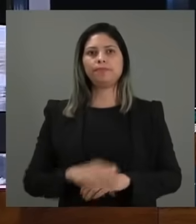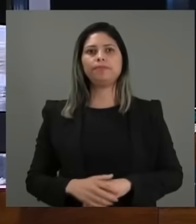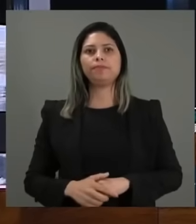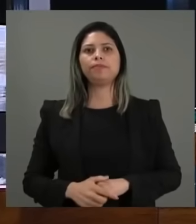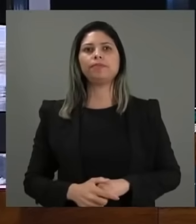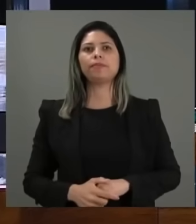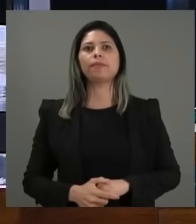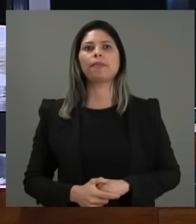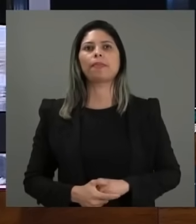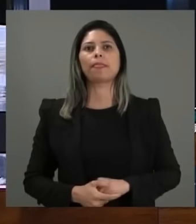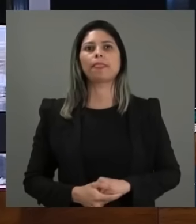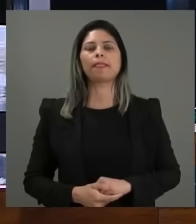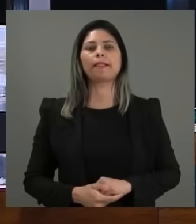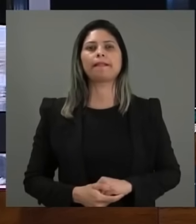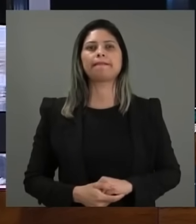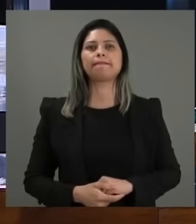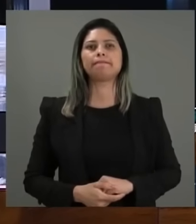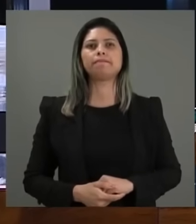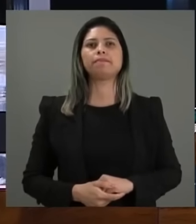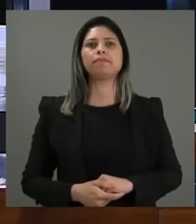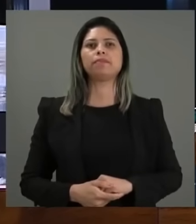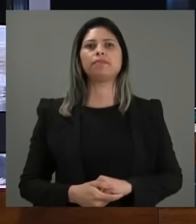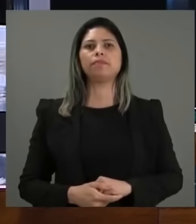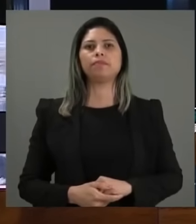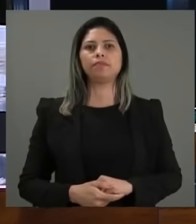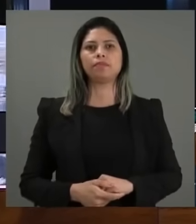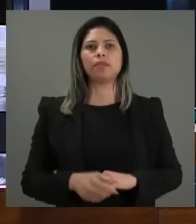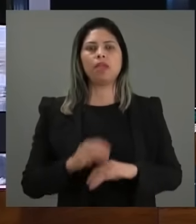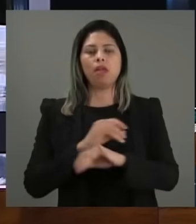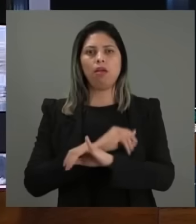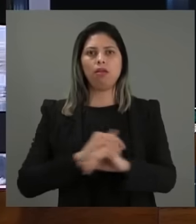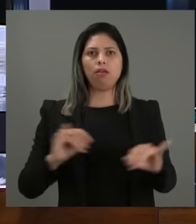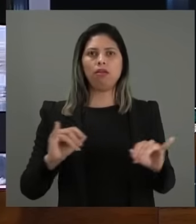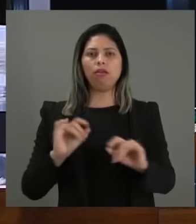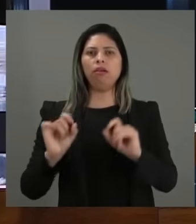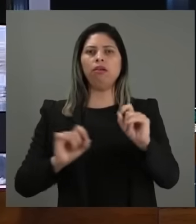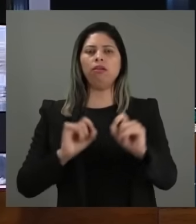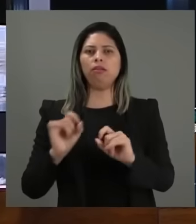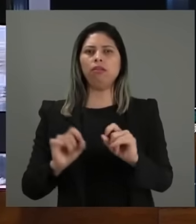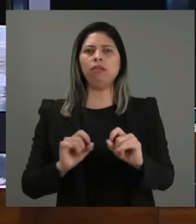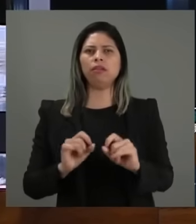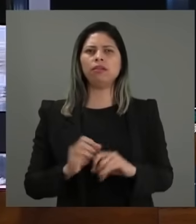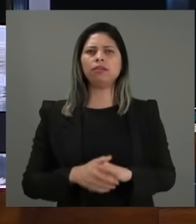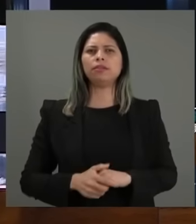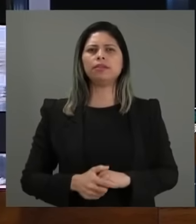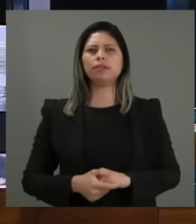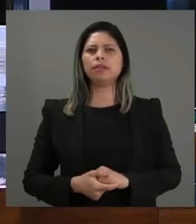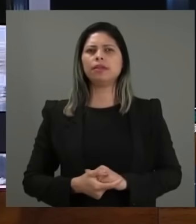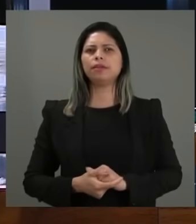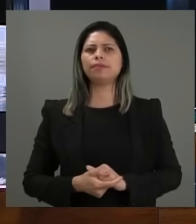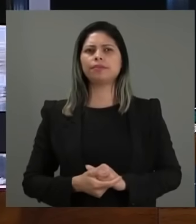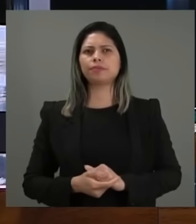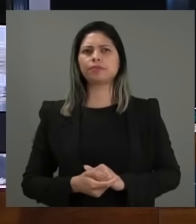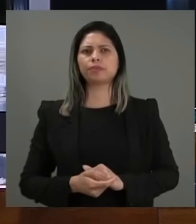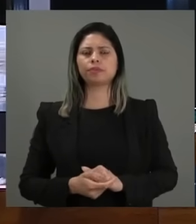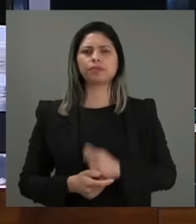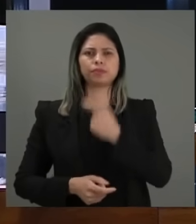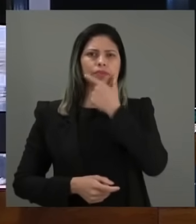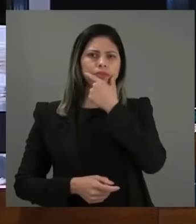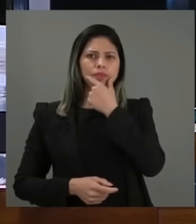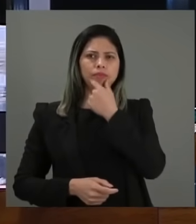Faleceu há pouco, e essa informação já está confirmada pela grande mídia do Brasil, o